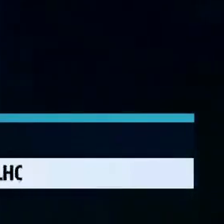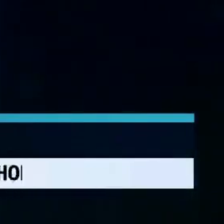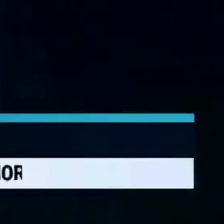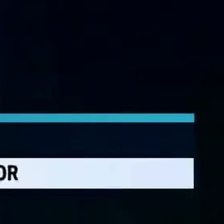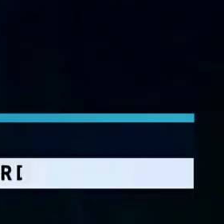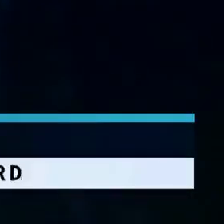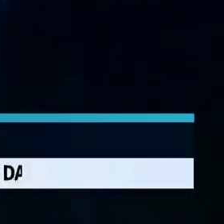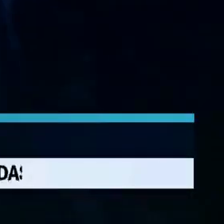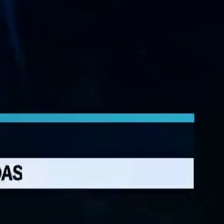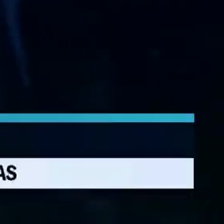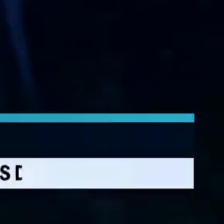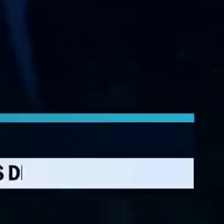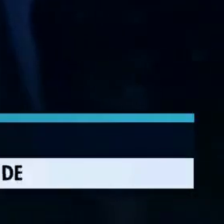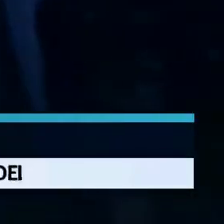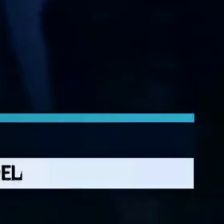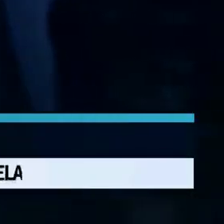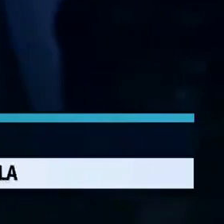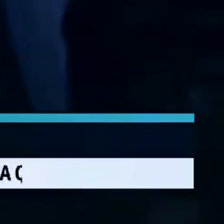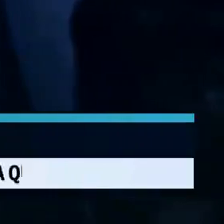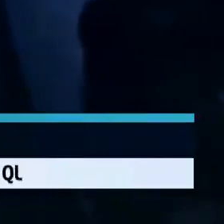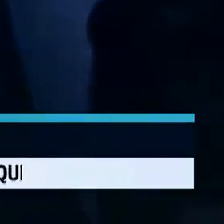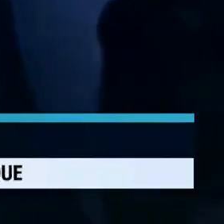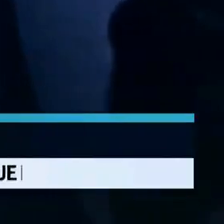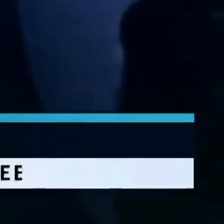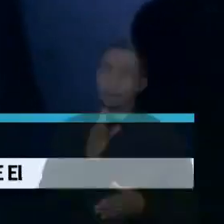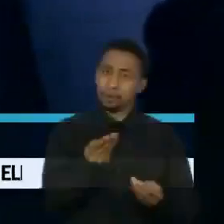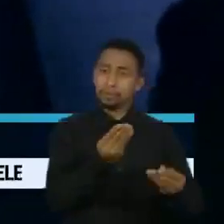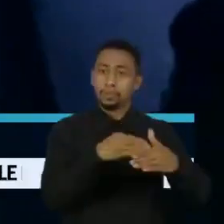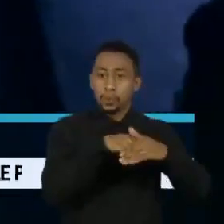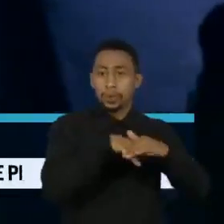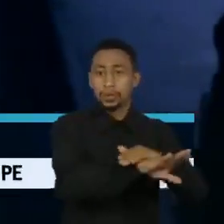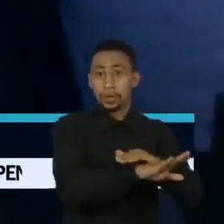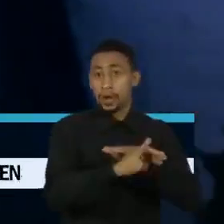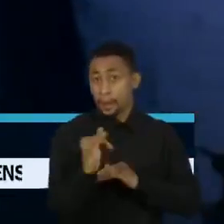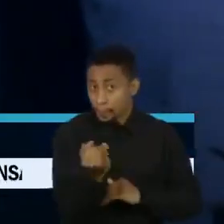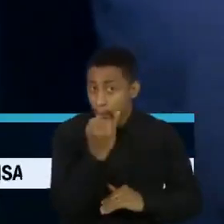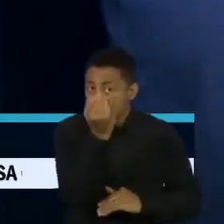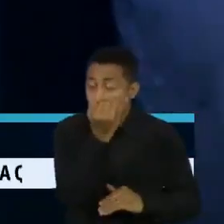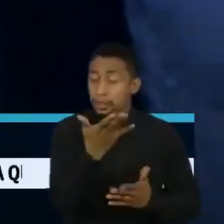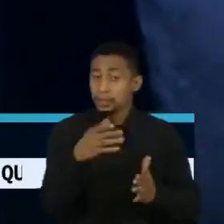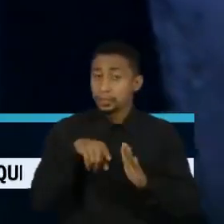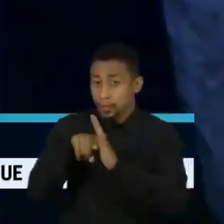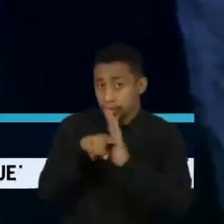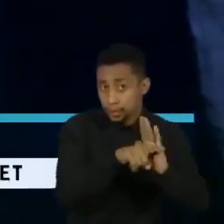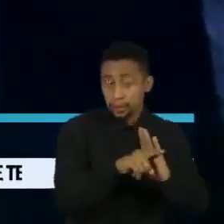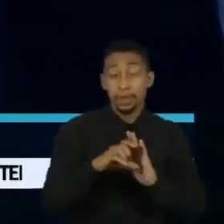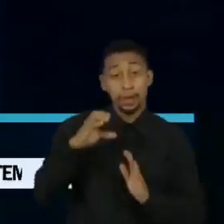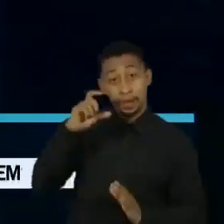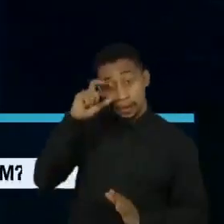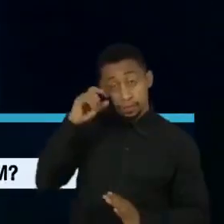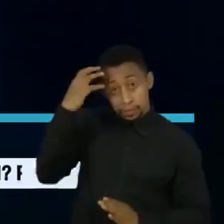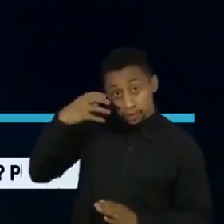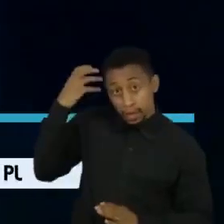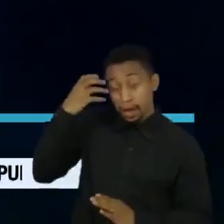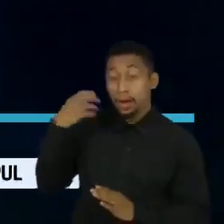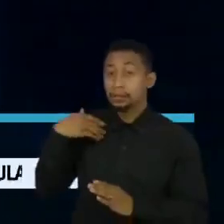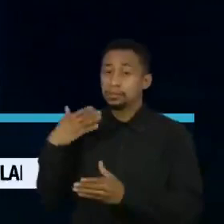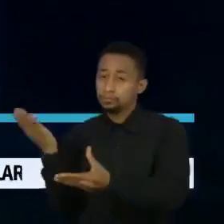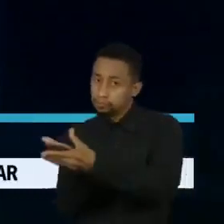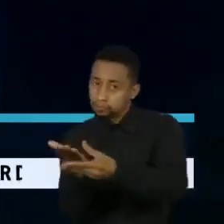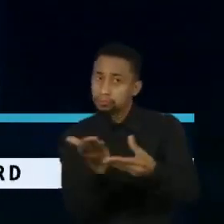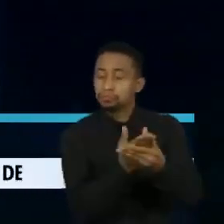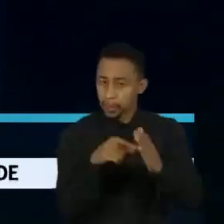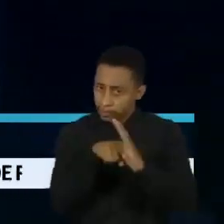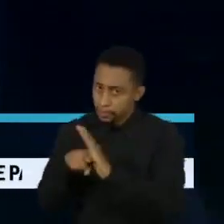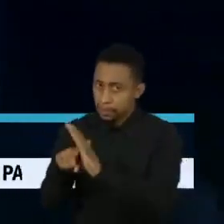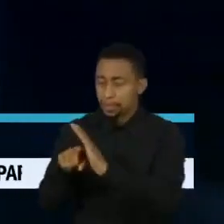passaporte a polícia federal a medida é importante para preservar as investigações Sales é alvo de dois inquéritos na corte ele é acusado